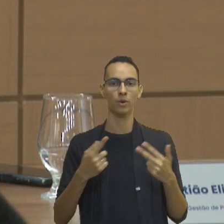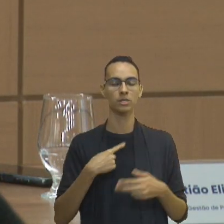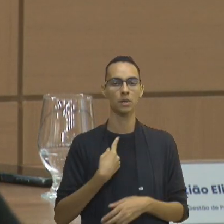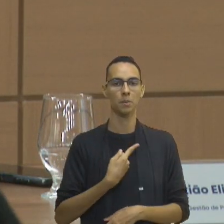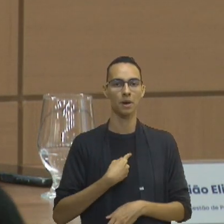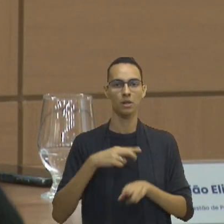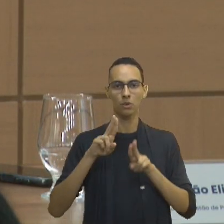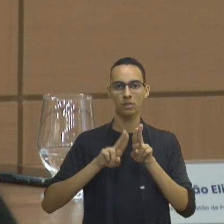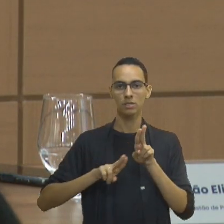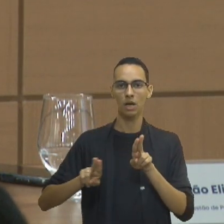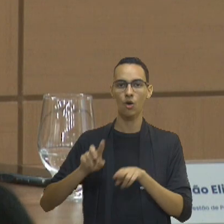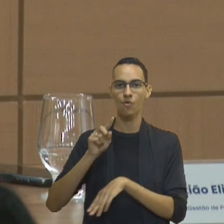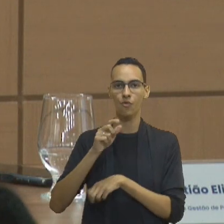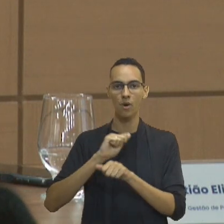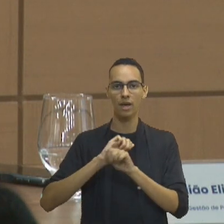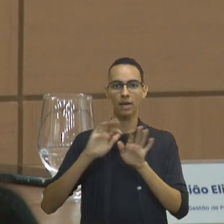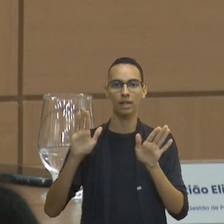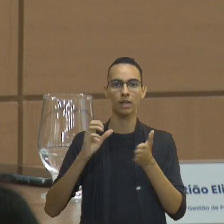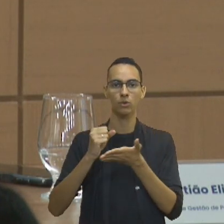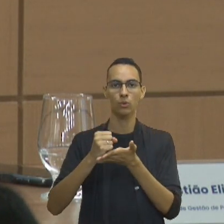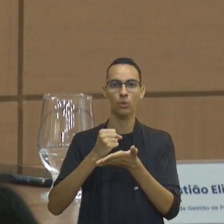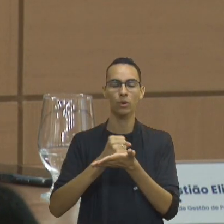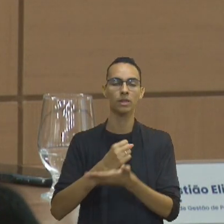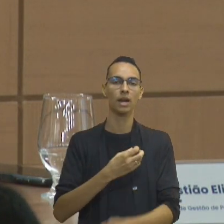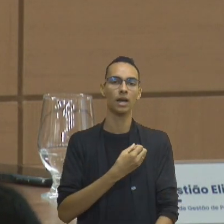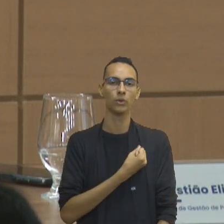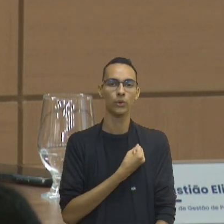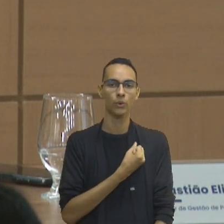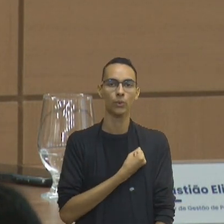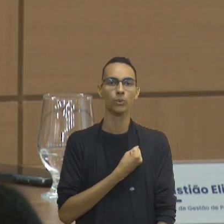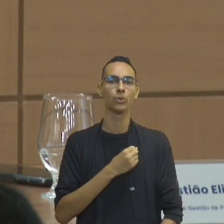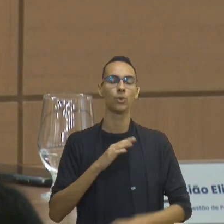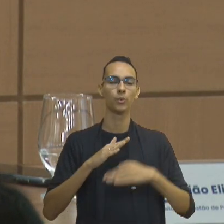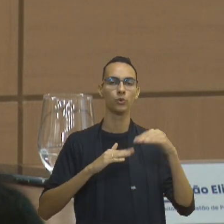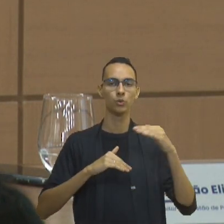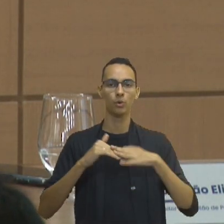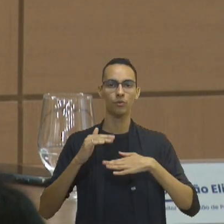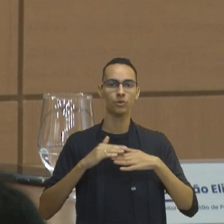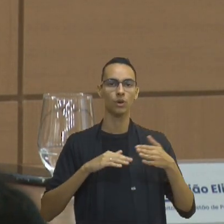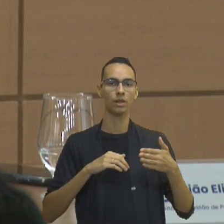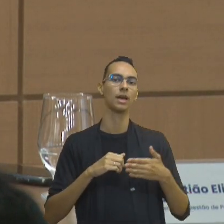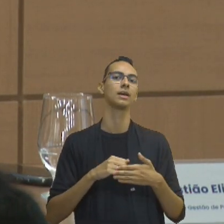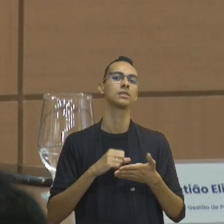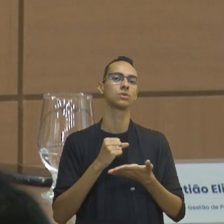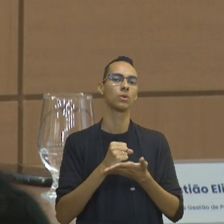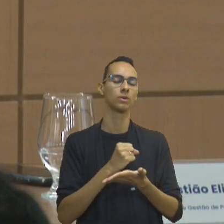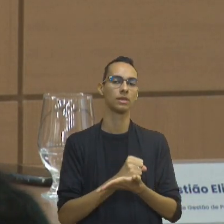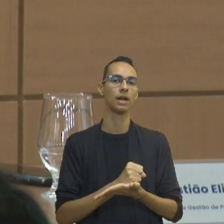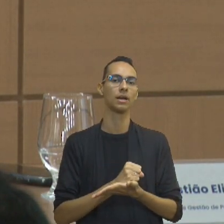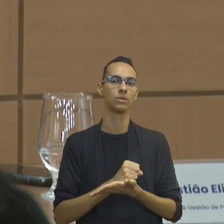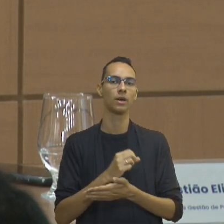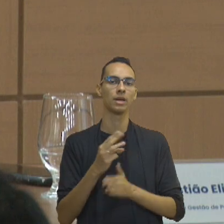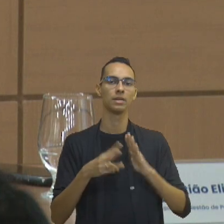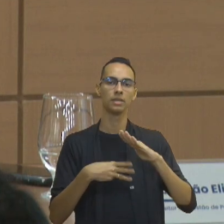óbvia, né? Que esses contratos e o número de profissionais contratados por empresas terceirizadas,